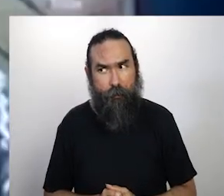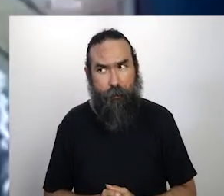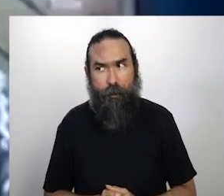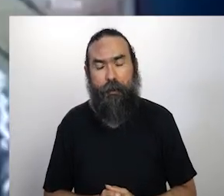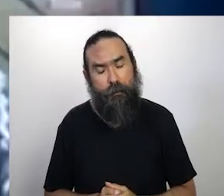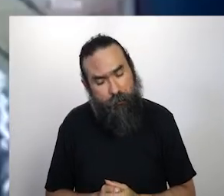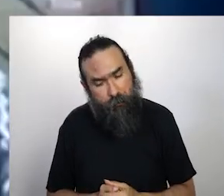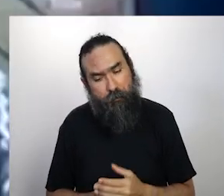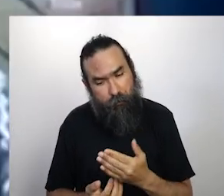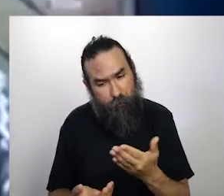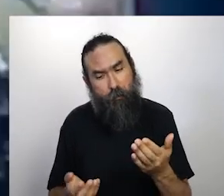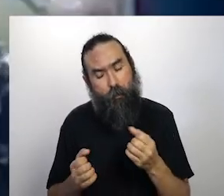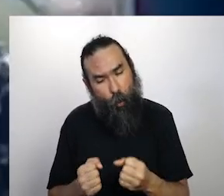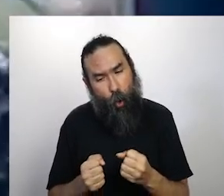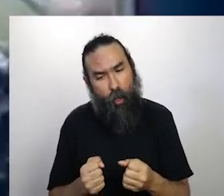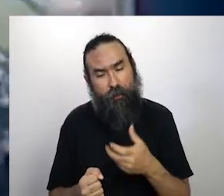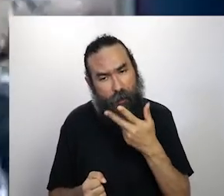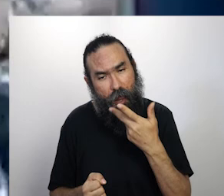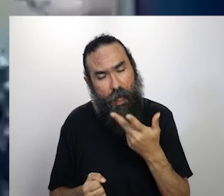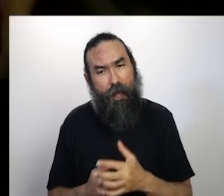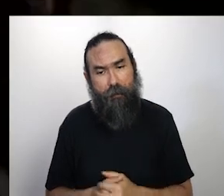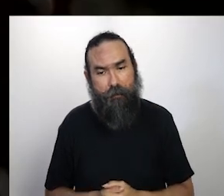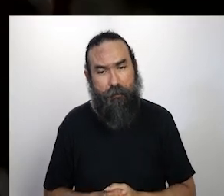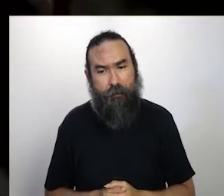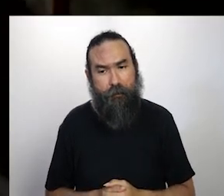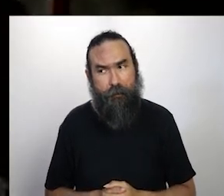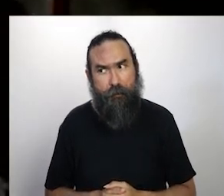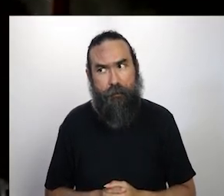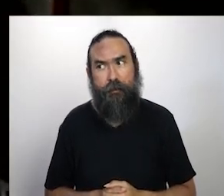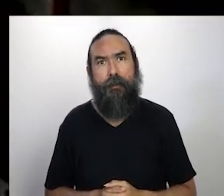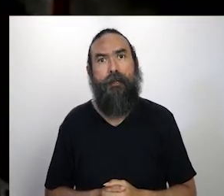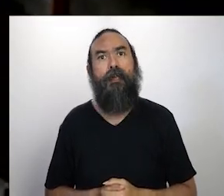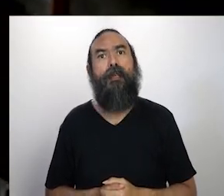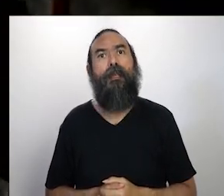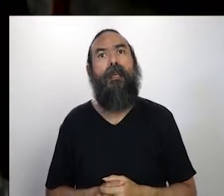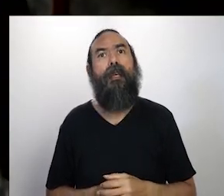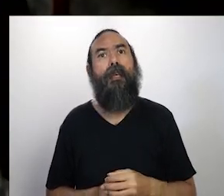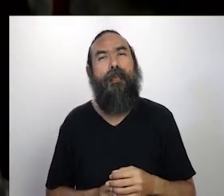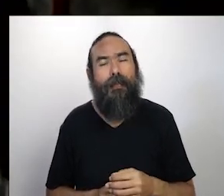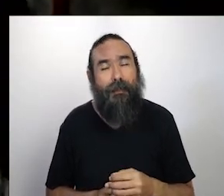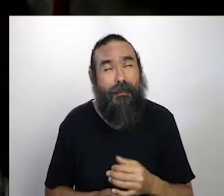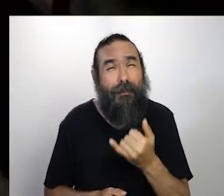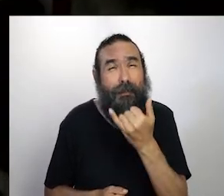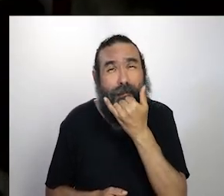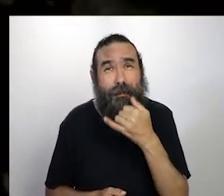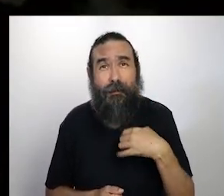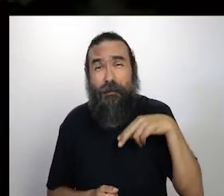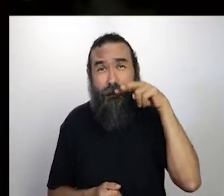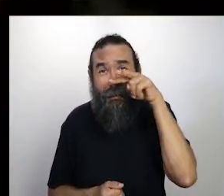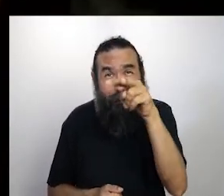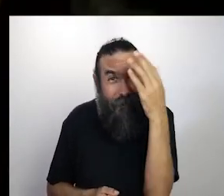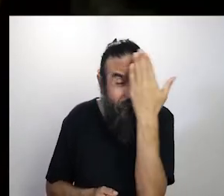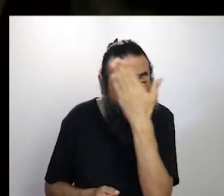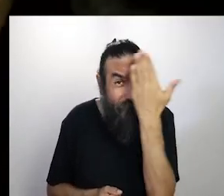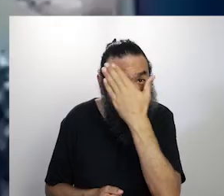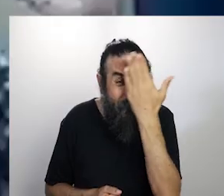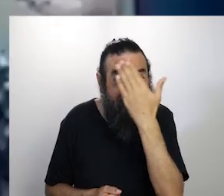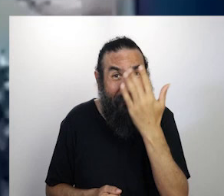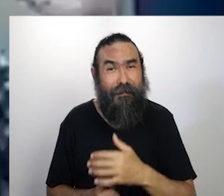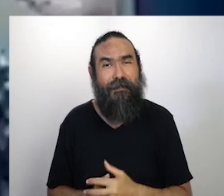Quem é... é... Oi, sou eu. Eu tenho um problema de cegueira. Deixa eu ver aqui.